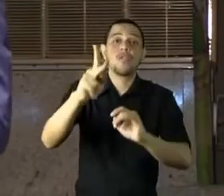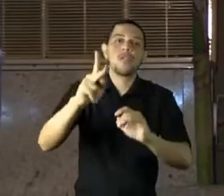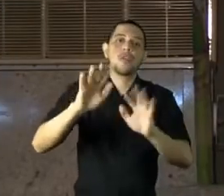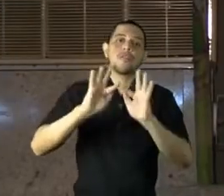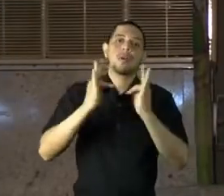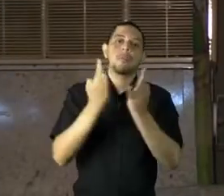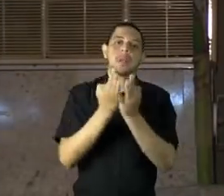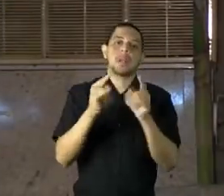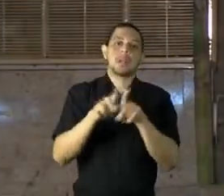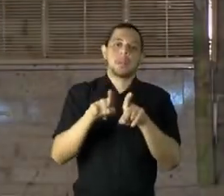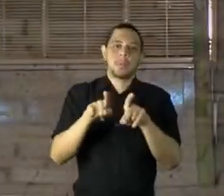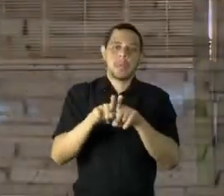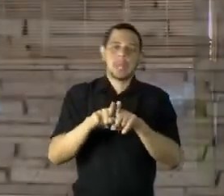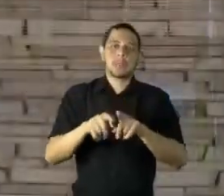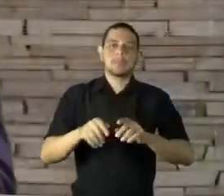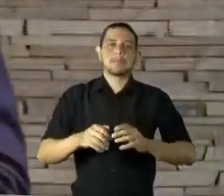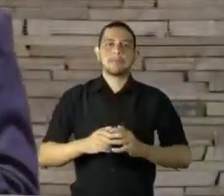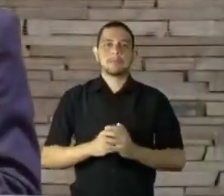família